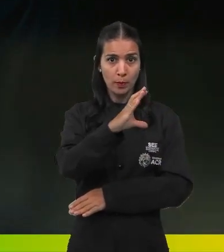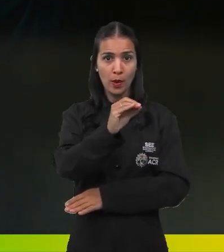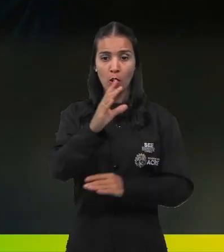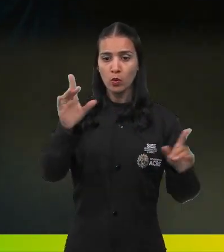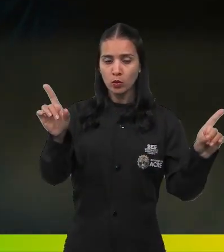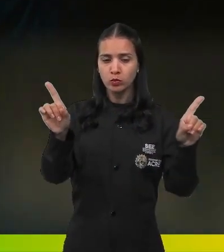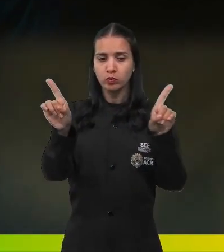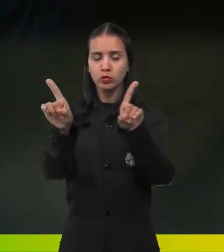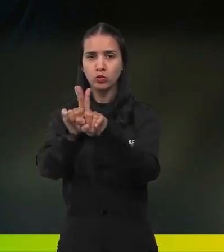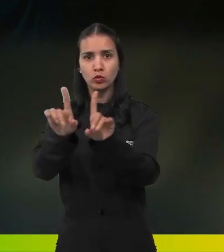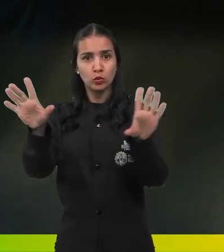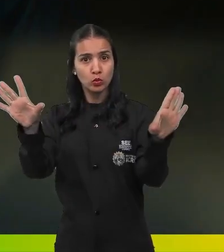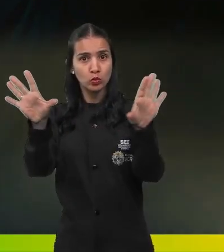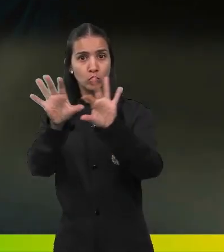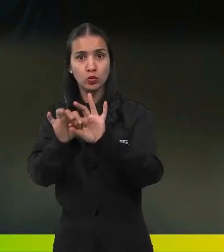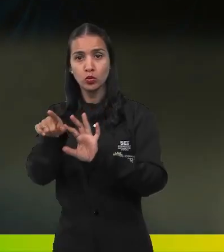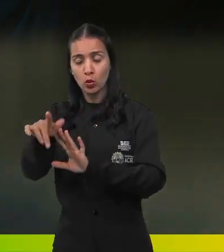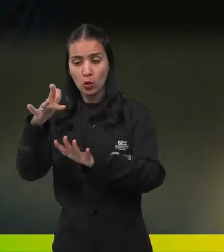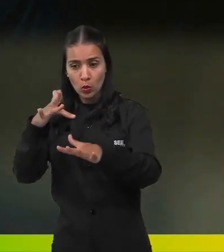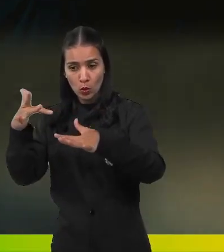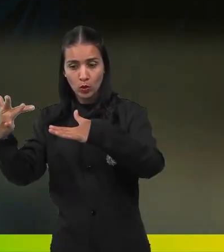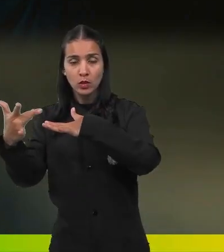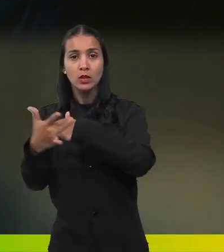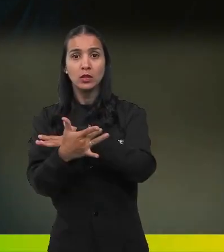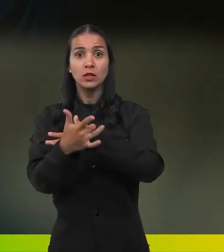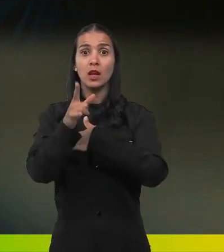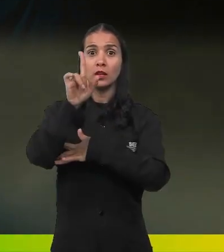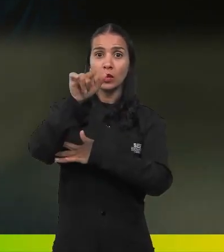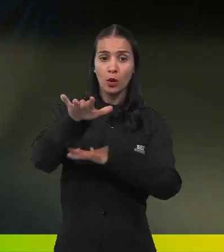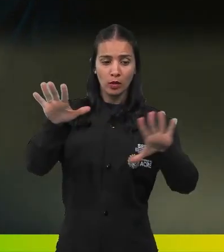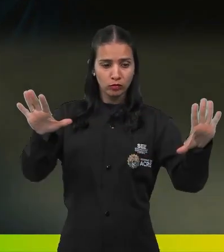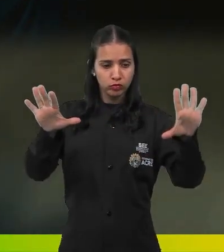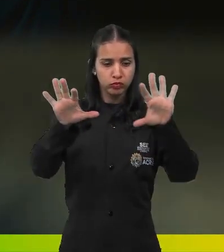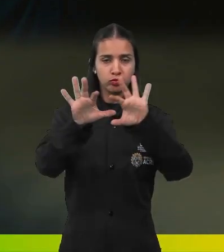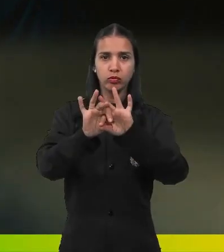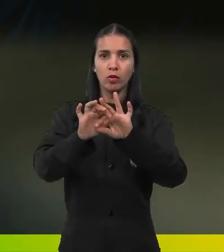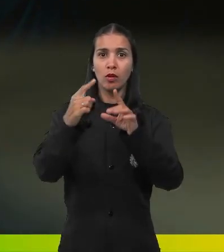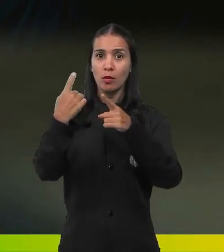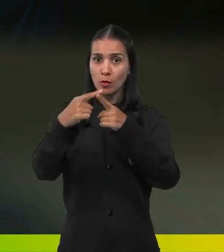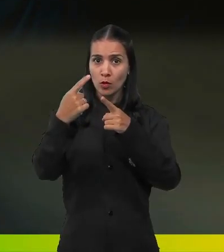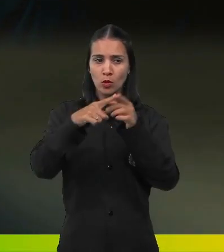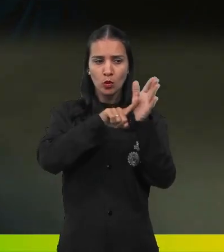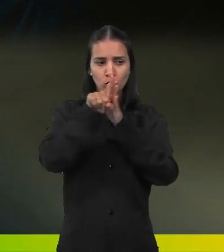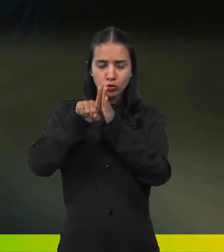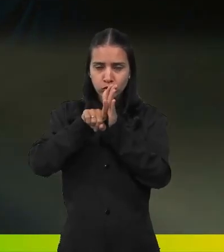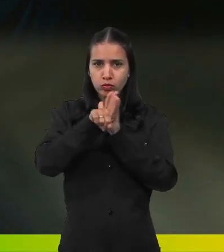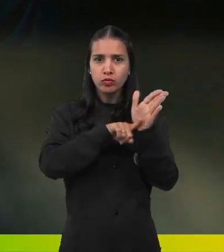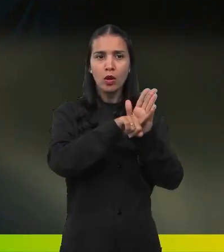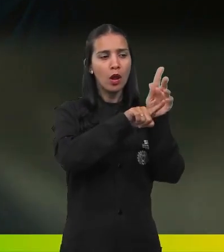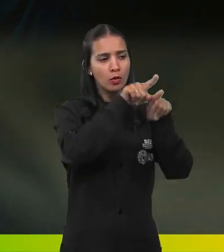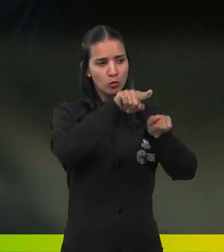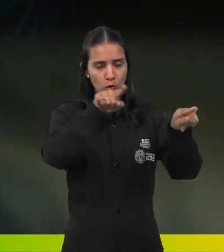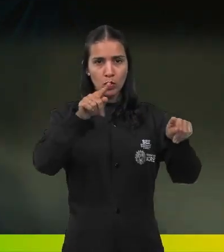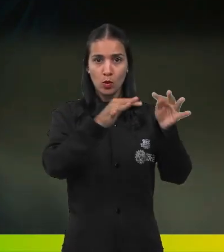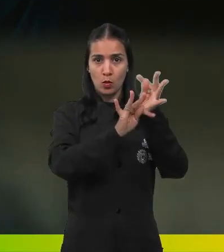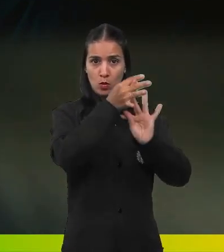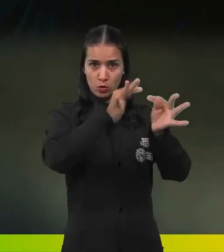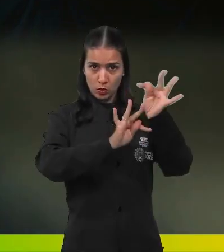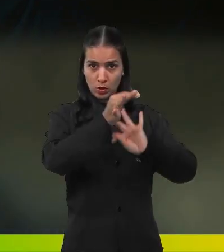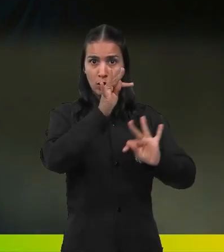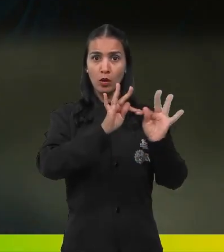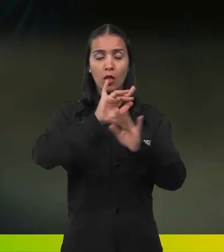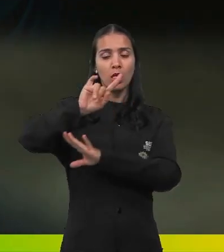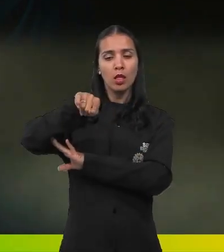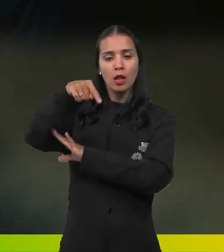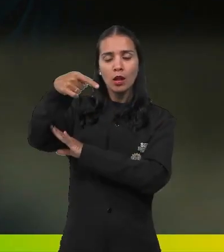surge dessa fusão entre a linguagem teatral e os recursos tecnológicos, resultando em uma